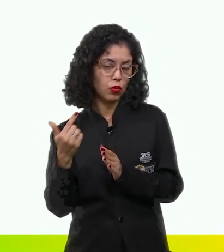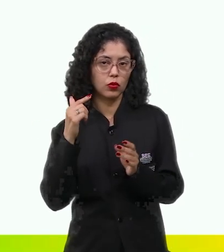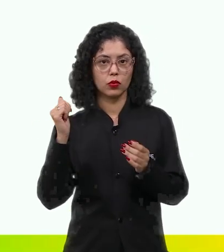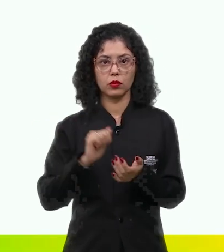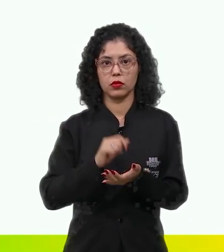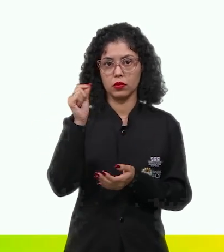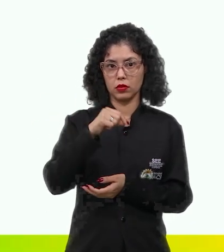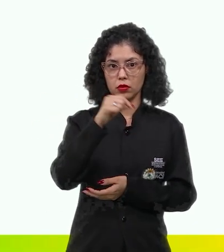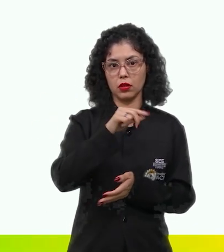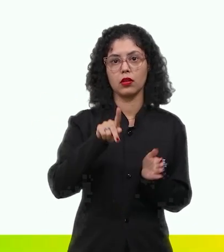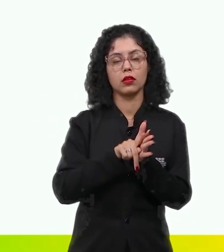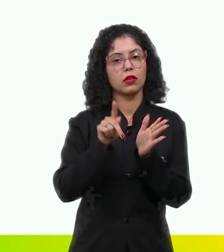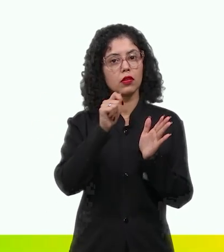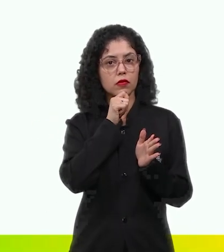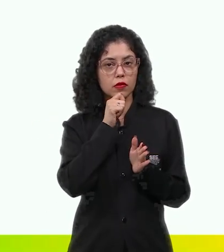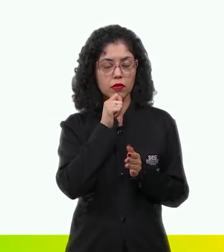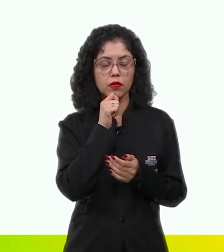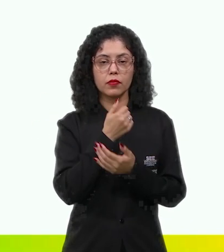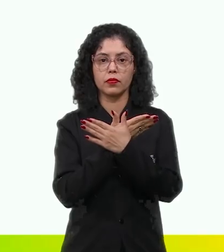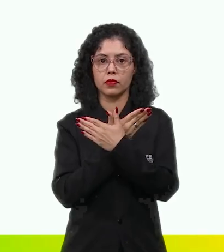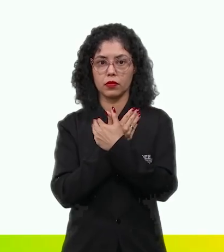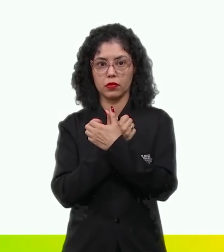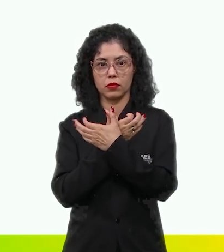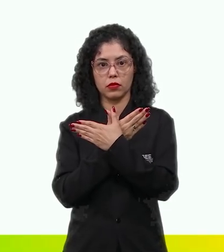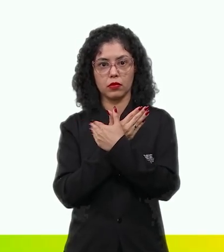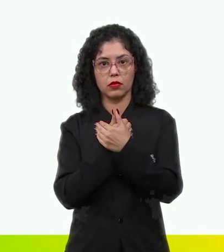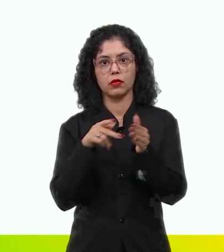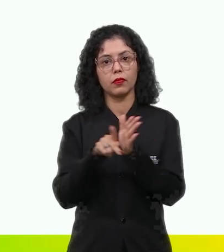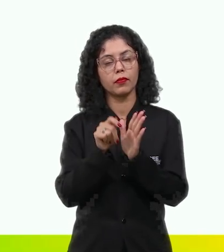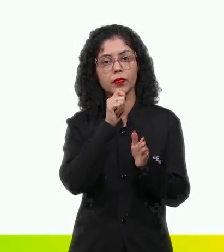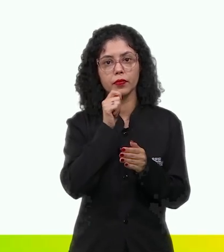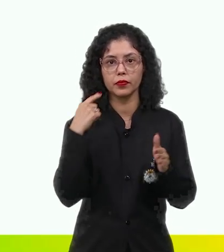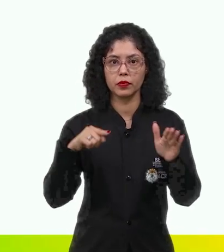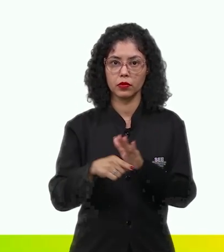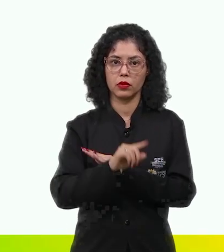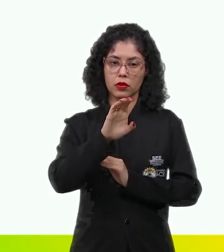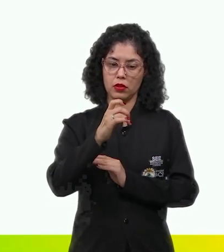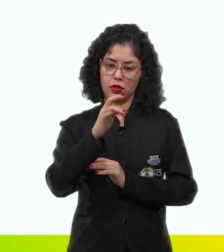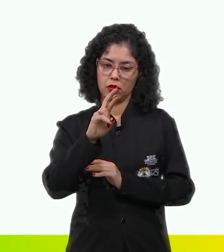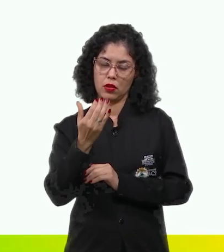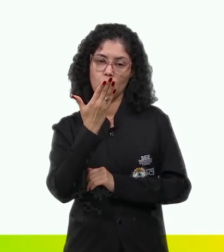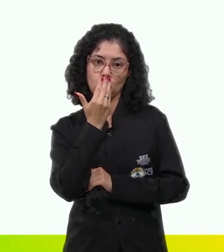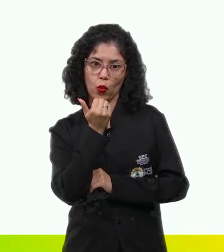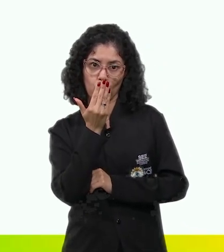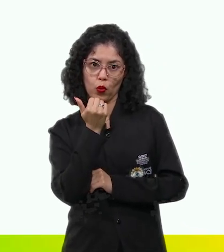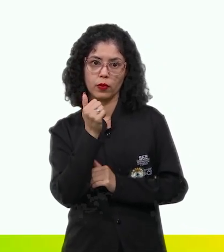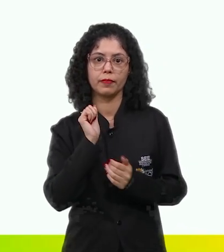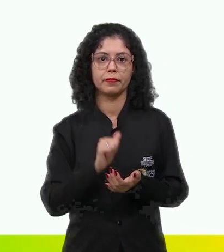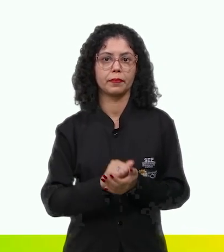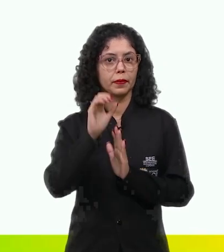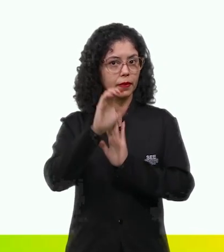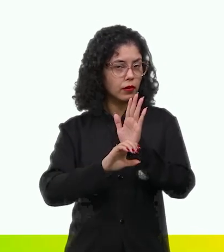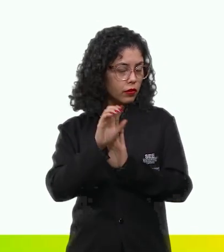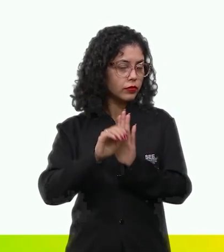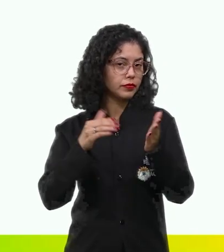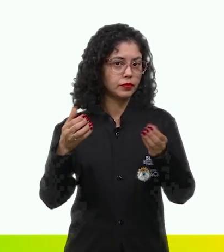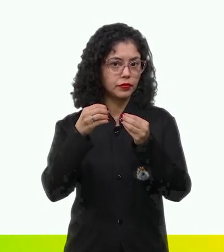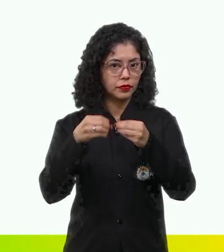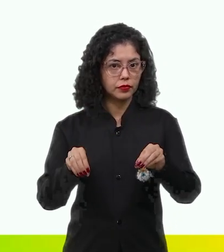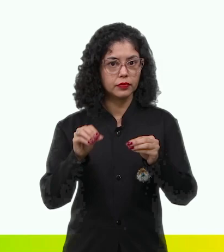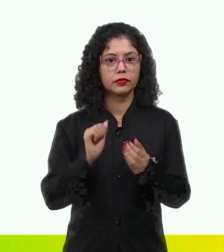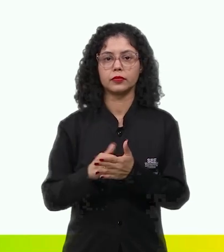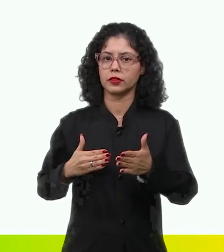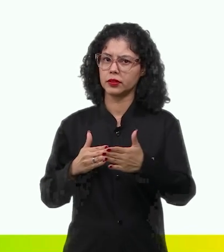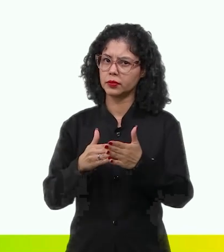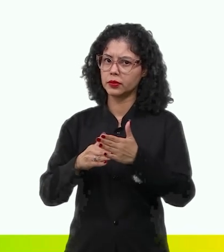insetos, incluindo os das borboletas em questão. Os embriões da vespa se alimentam do conteúdo desses ovos e impedem